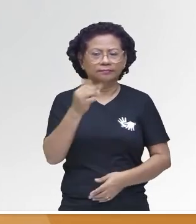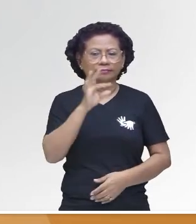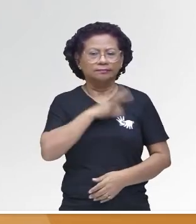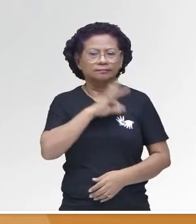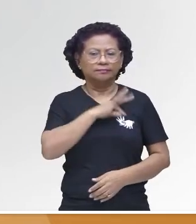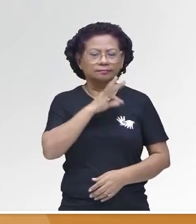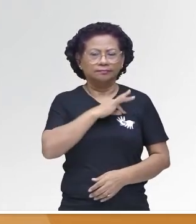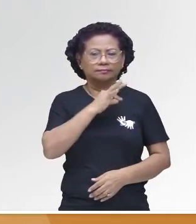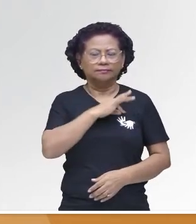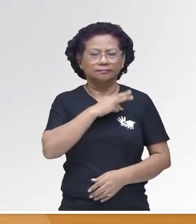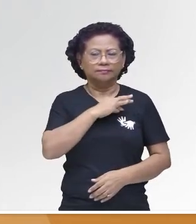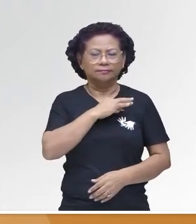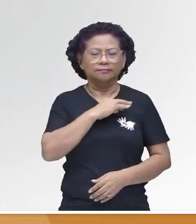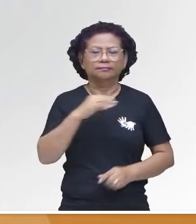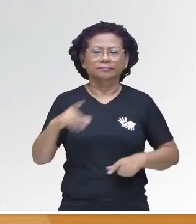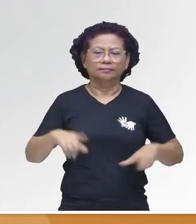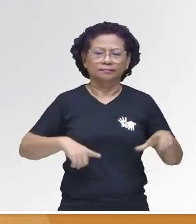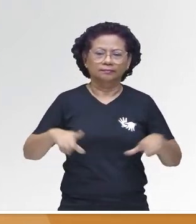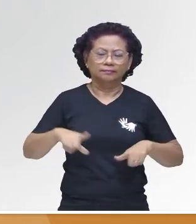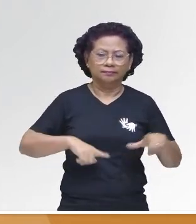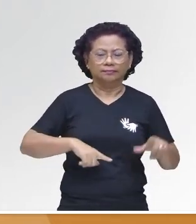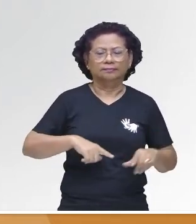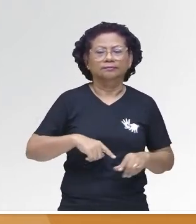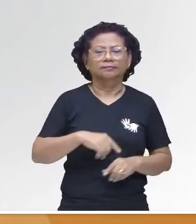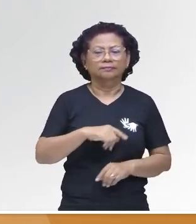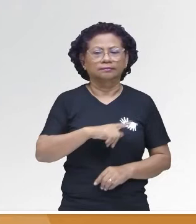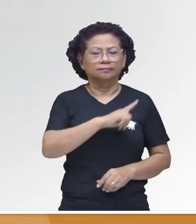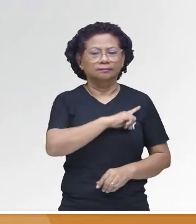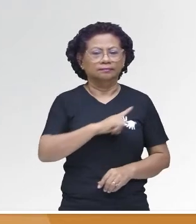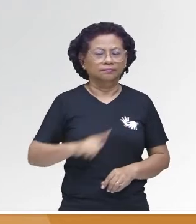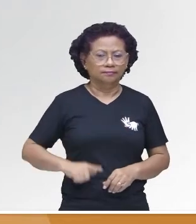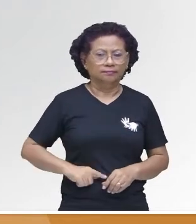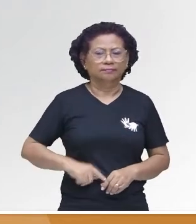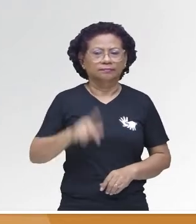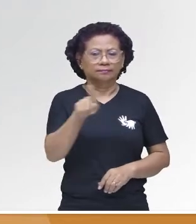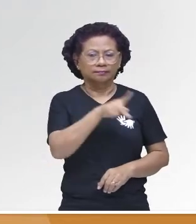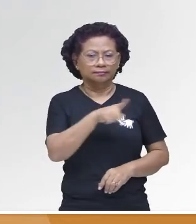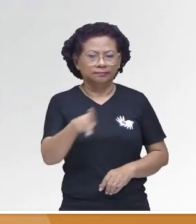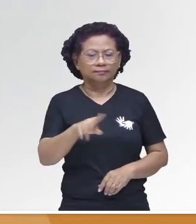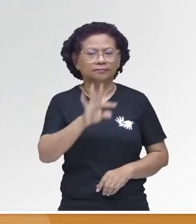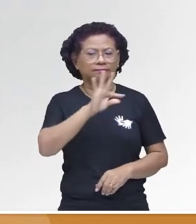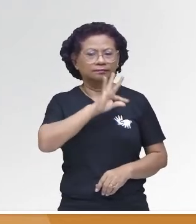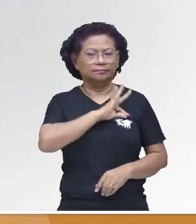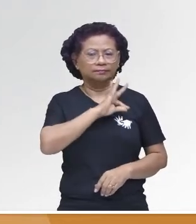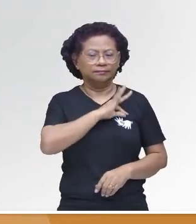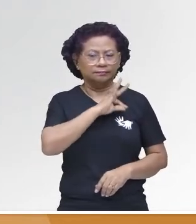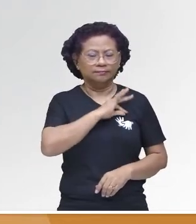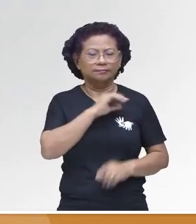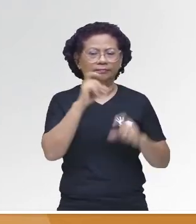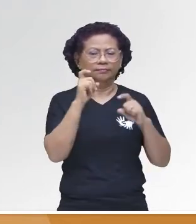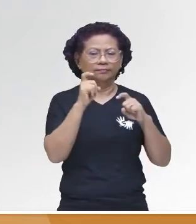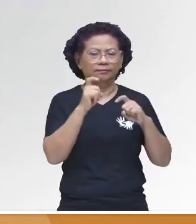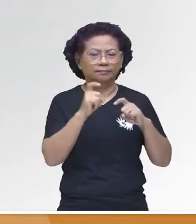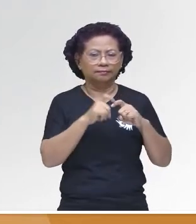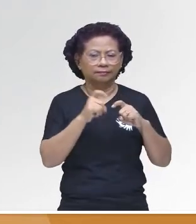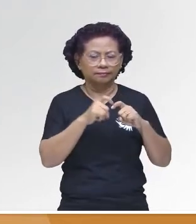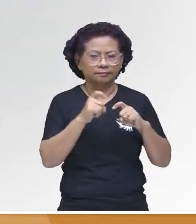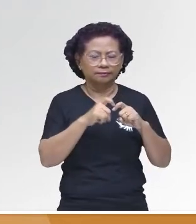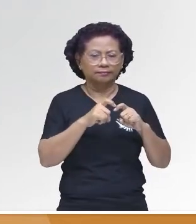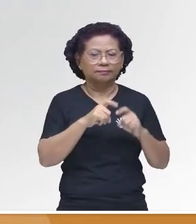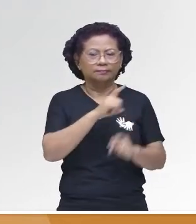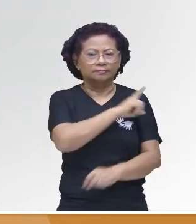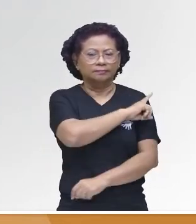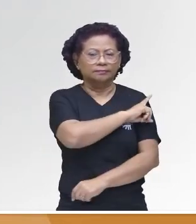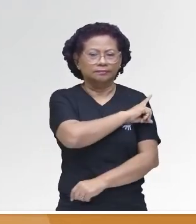dos funcionários públicos, policiais, professores, médicos, enfermeiros